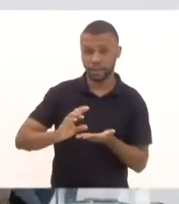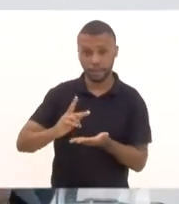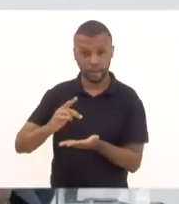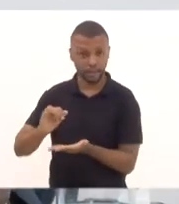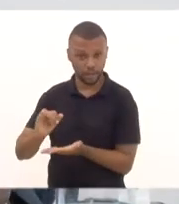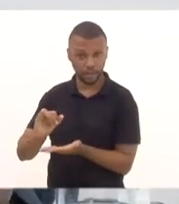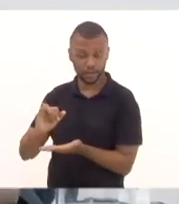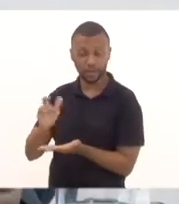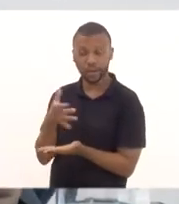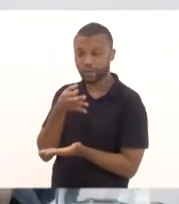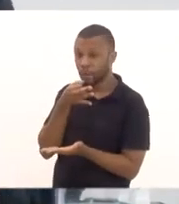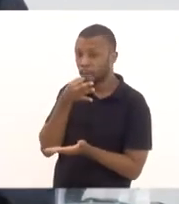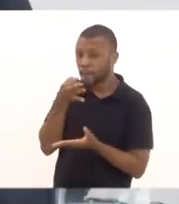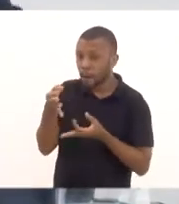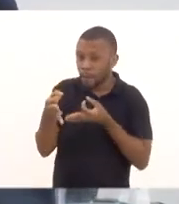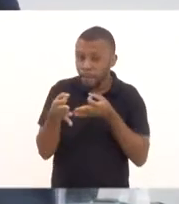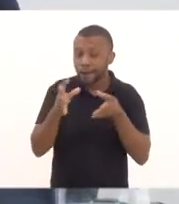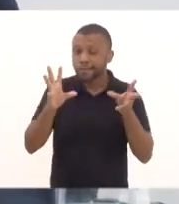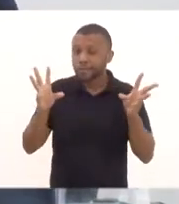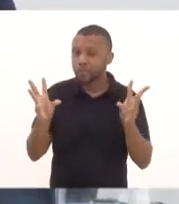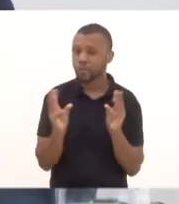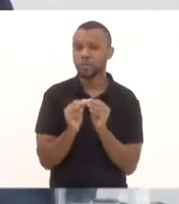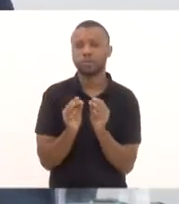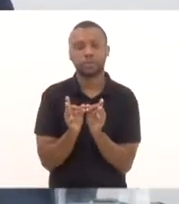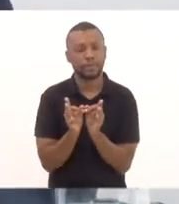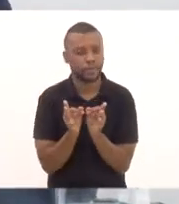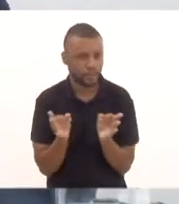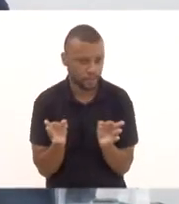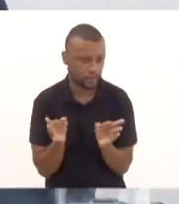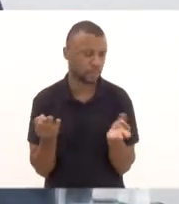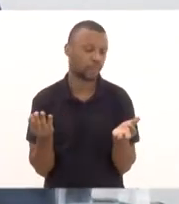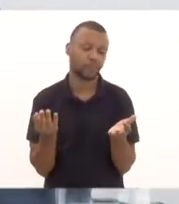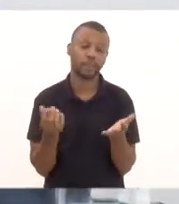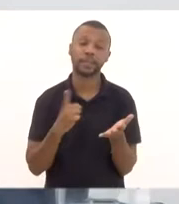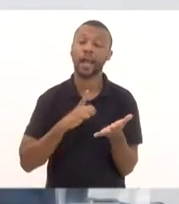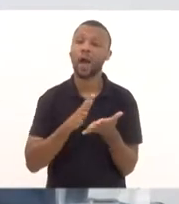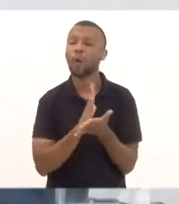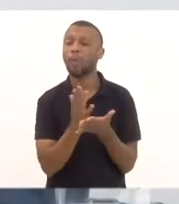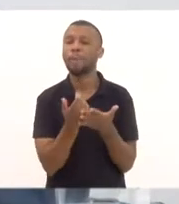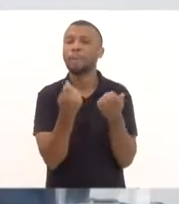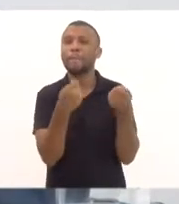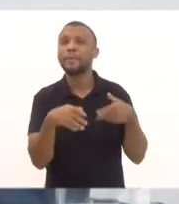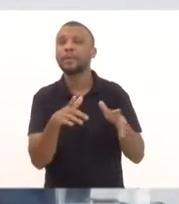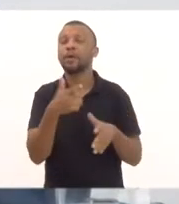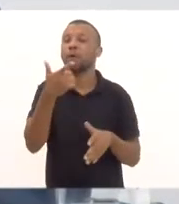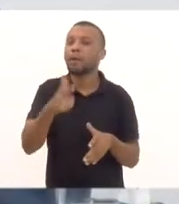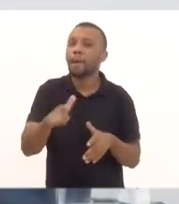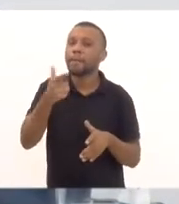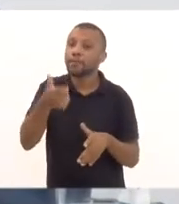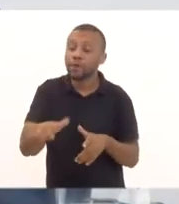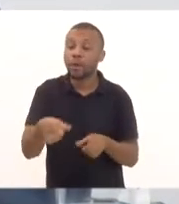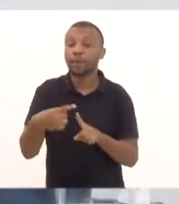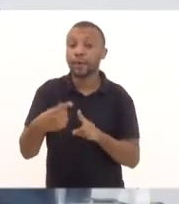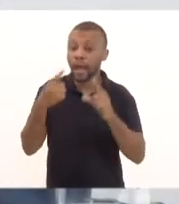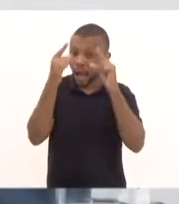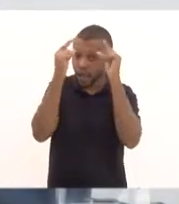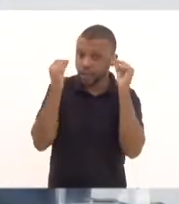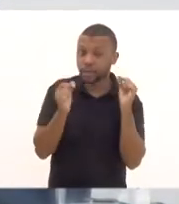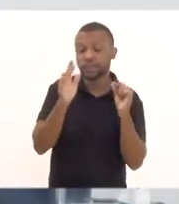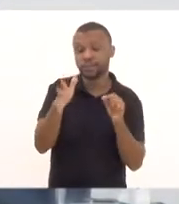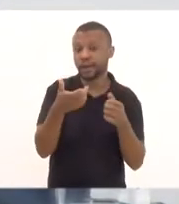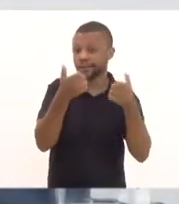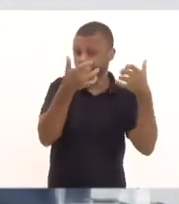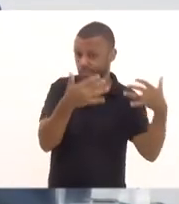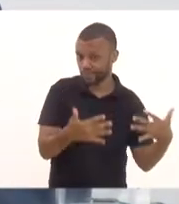sugestões muito pontuais né algumas delas nem vou aqui repetir porque a Regiane já mencionou por exemplo uma delas que eu